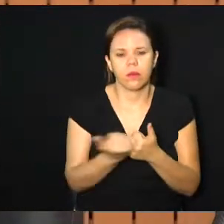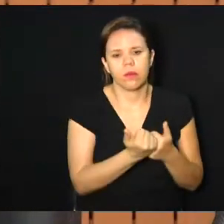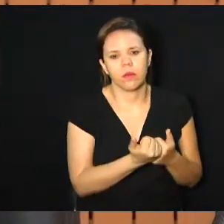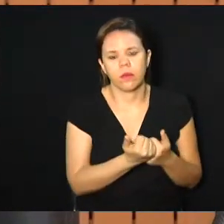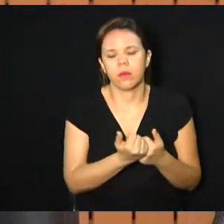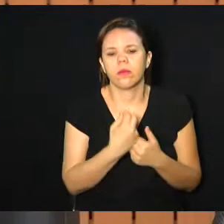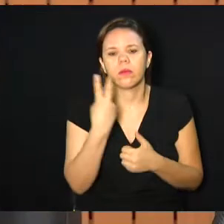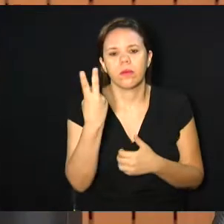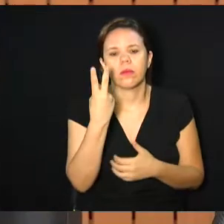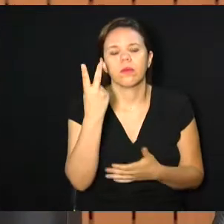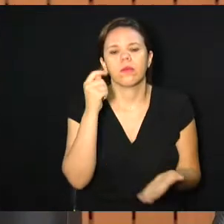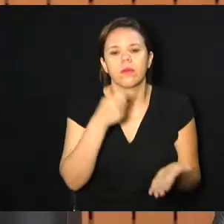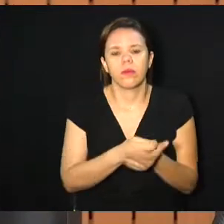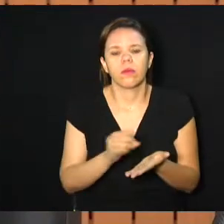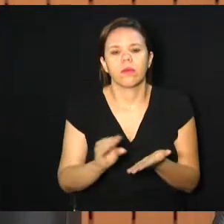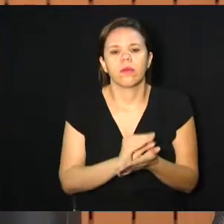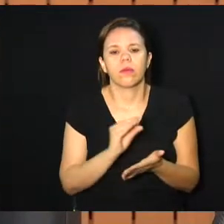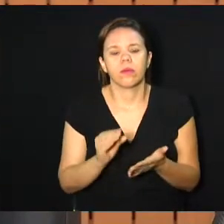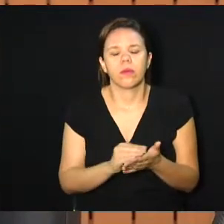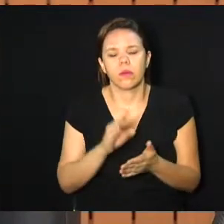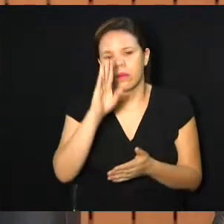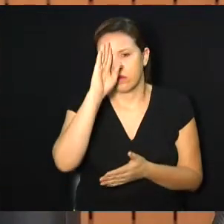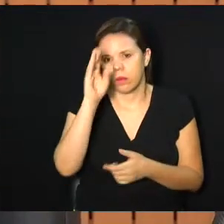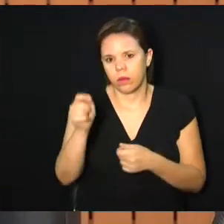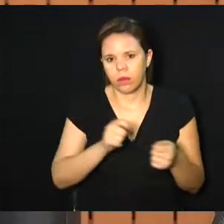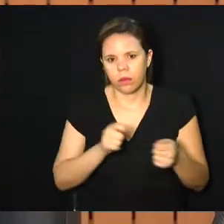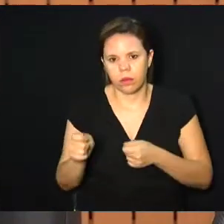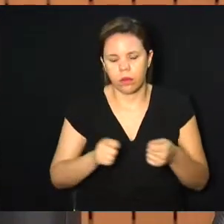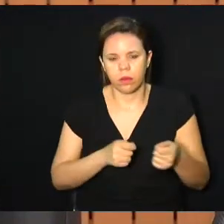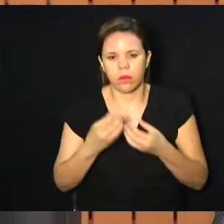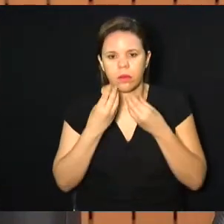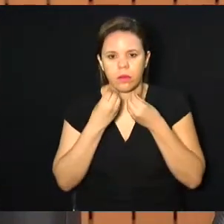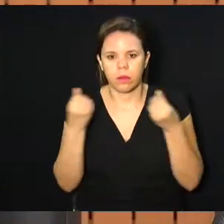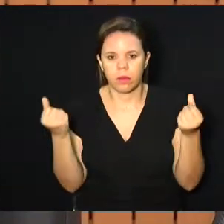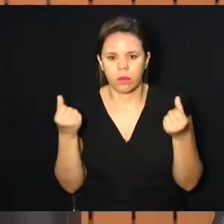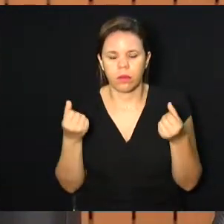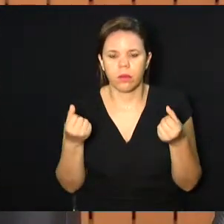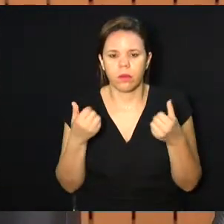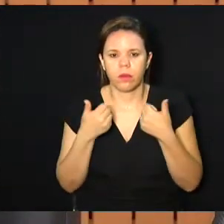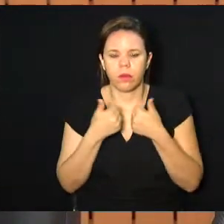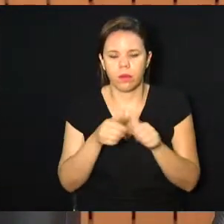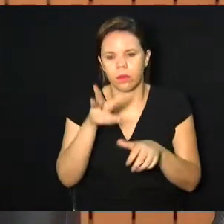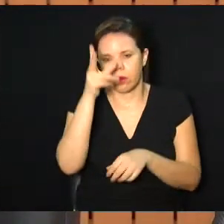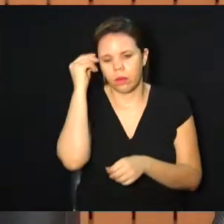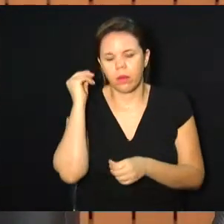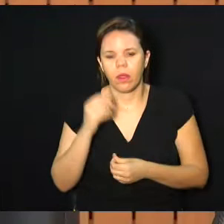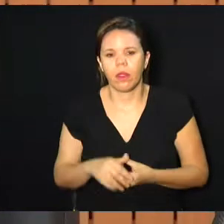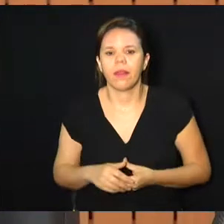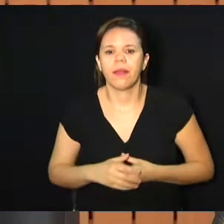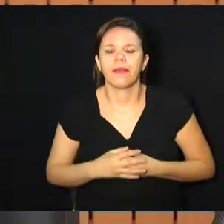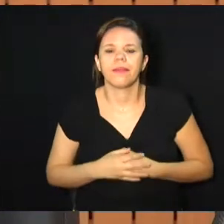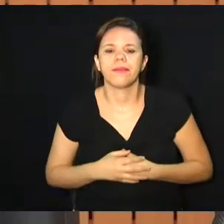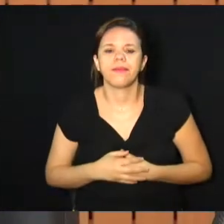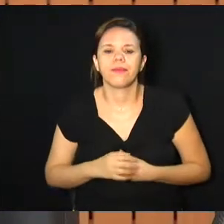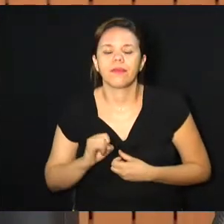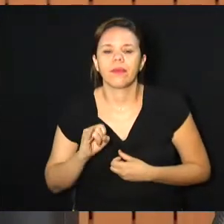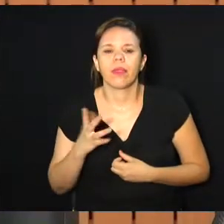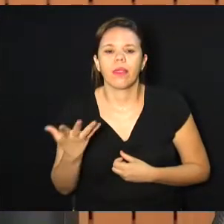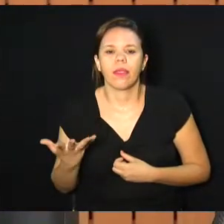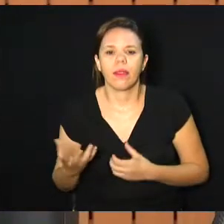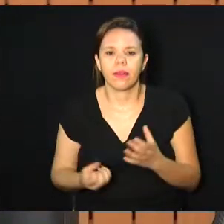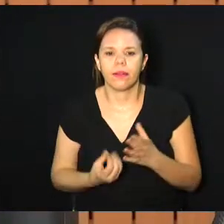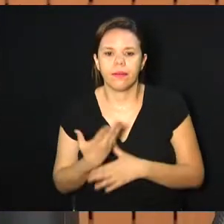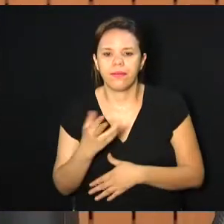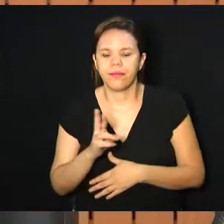receitas e, principalmente, do controle de qualidade do transporte público. Se